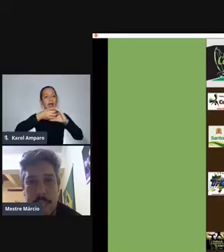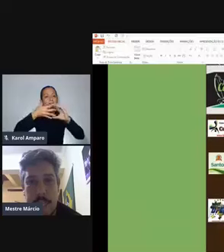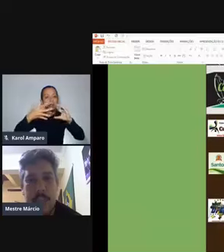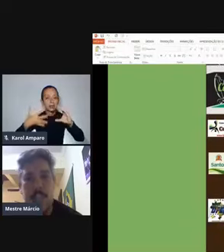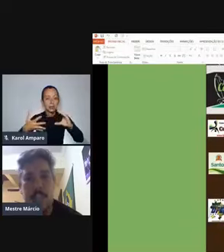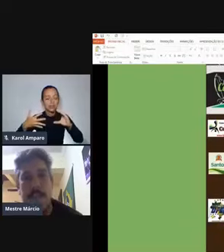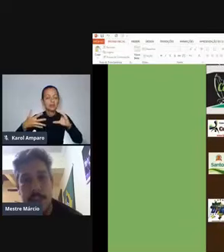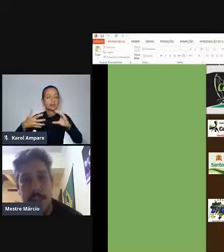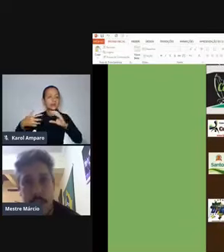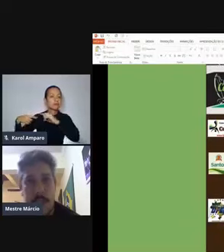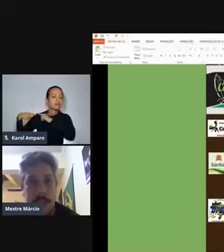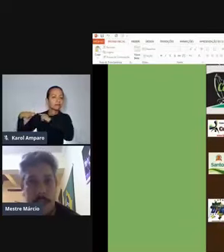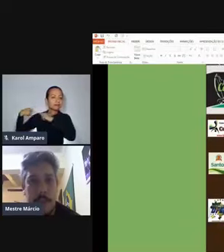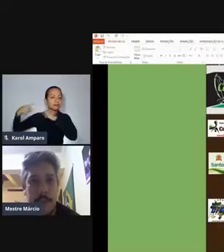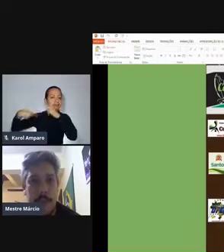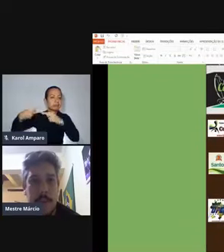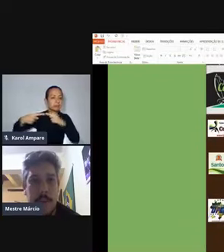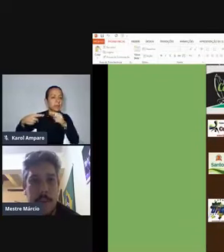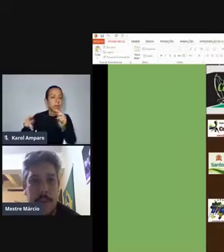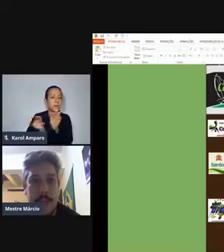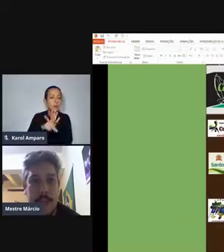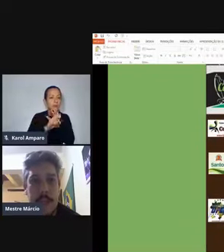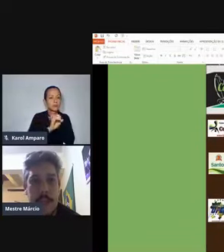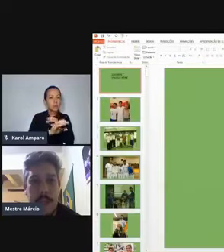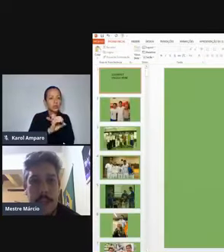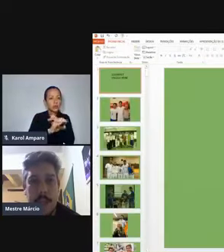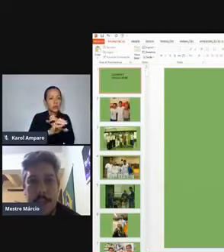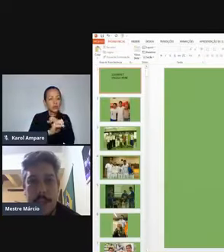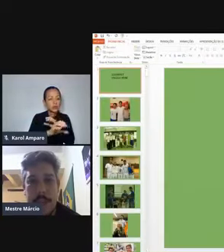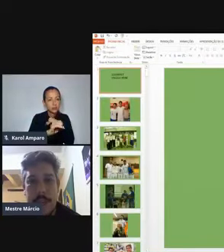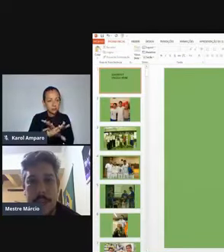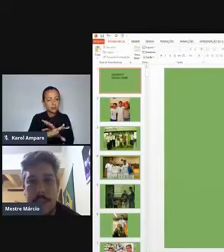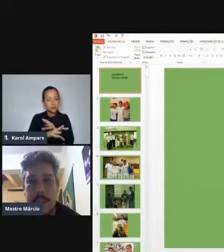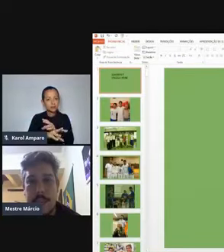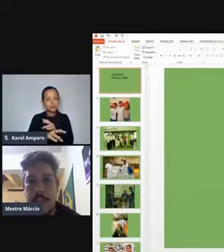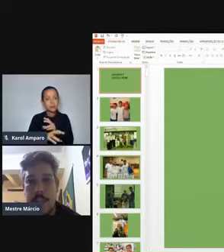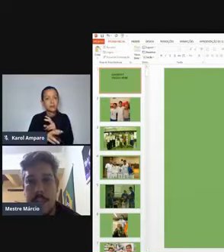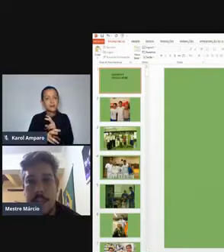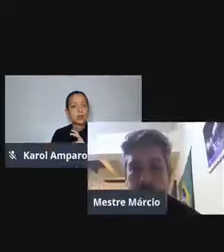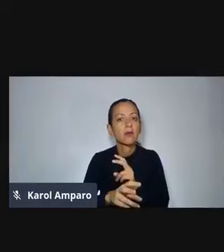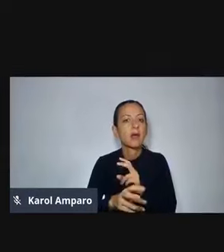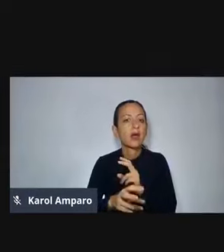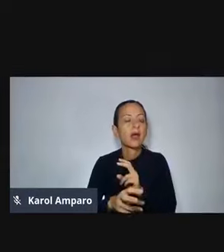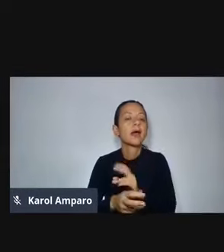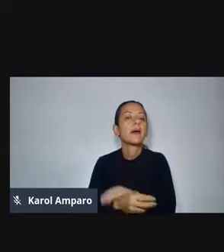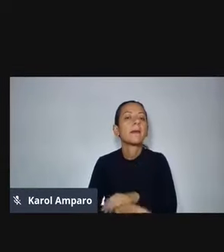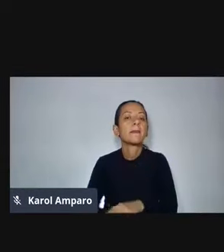mais educativa, né? Capoeira como essa questão educativa.